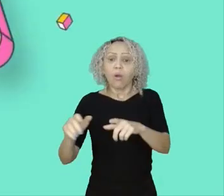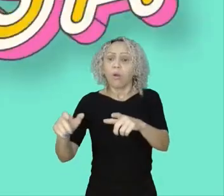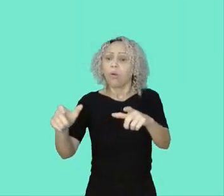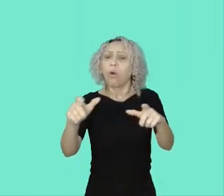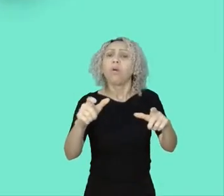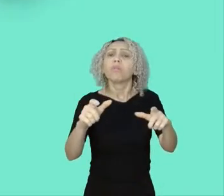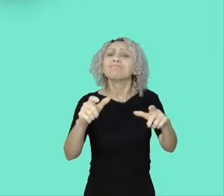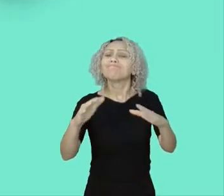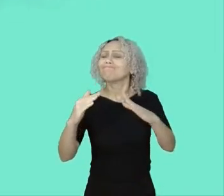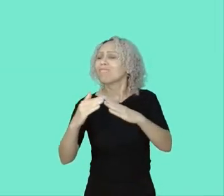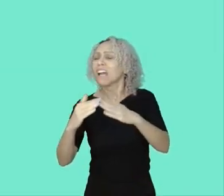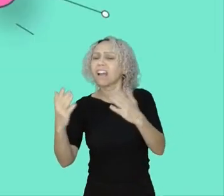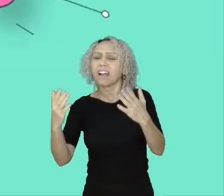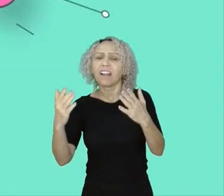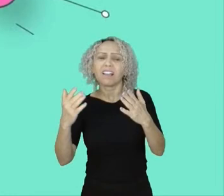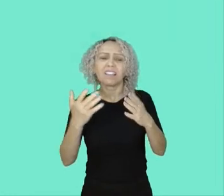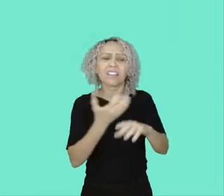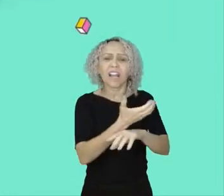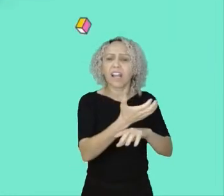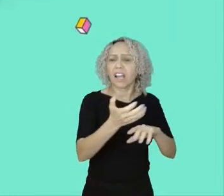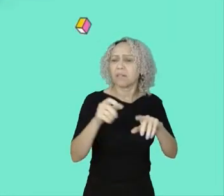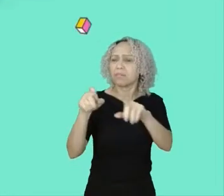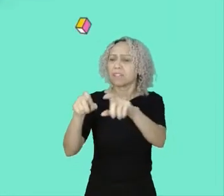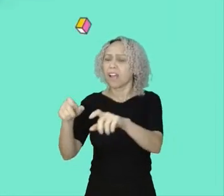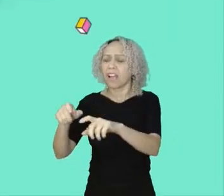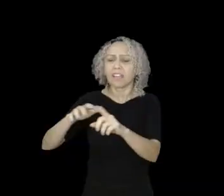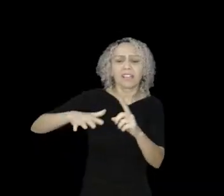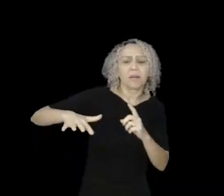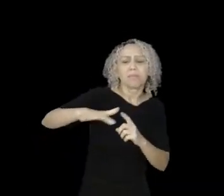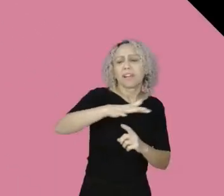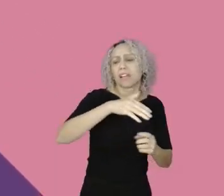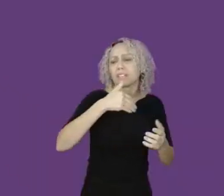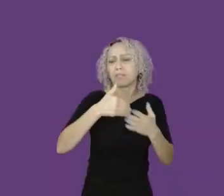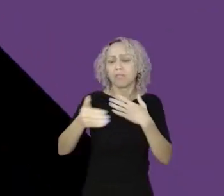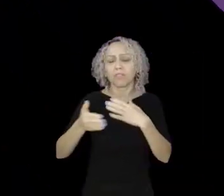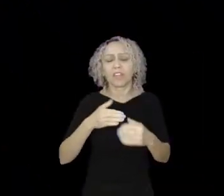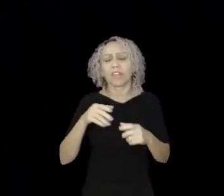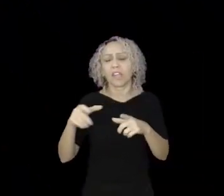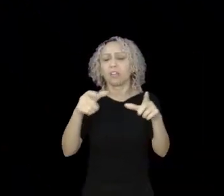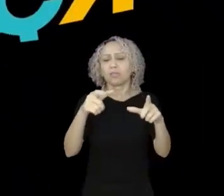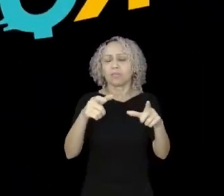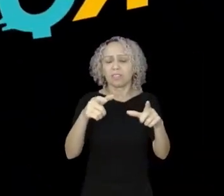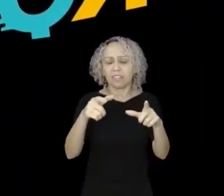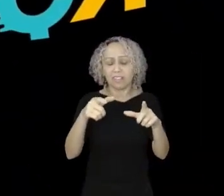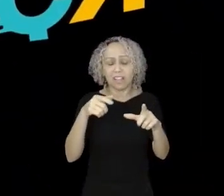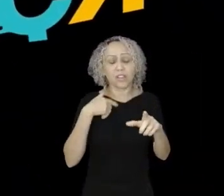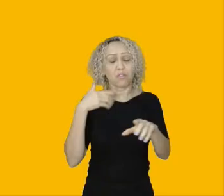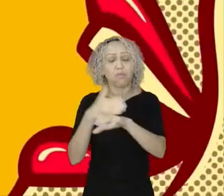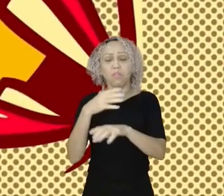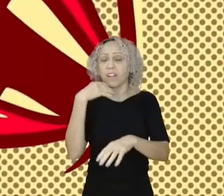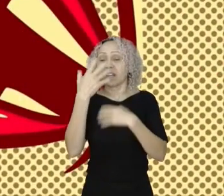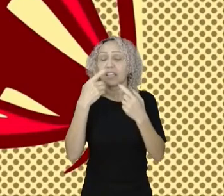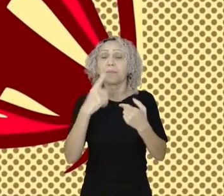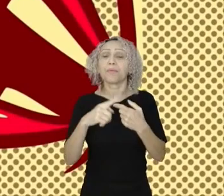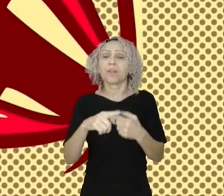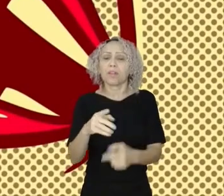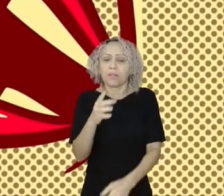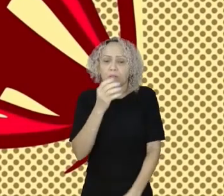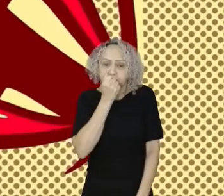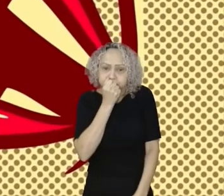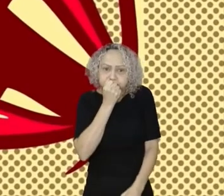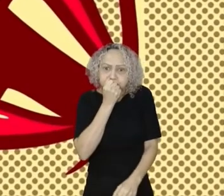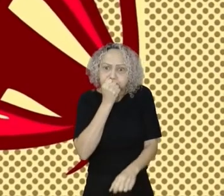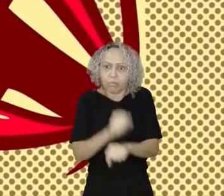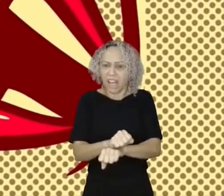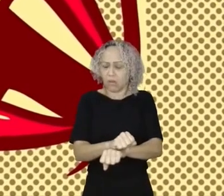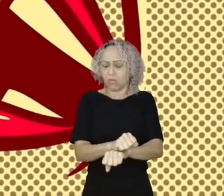Seja em casa, no campo, na rua ou na praça. Chega de mordaça,